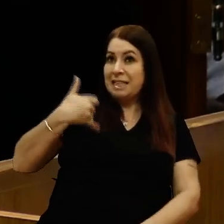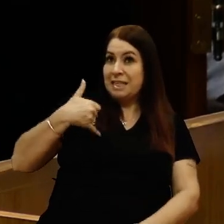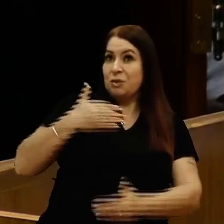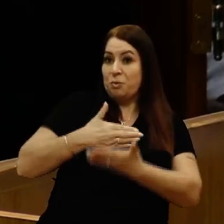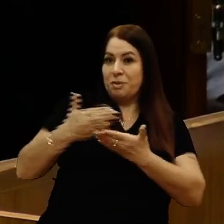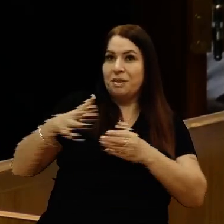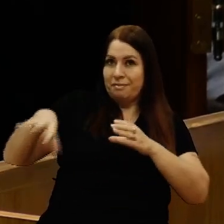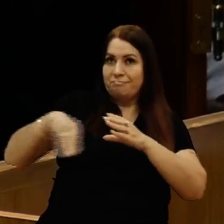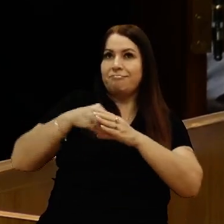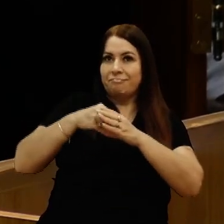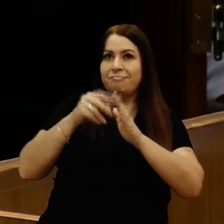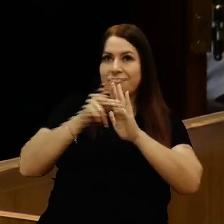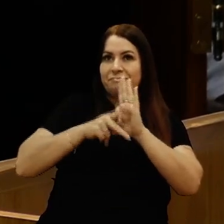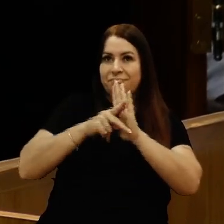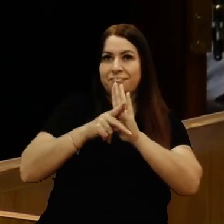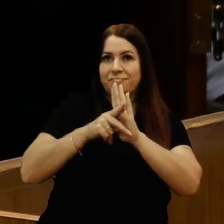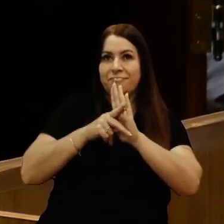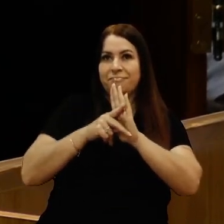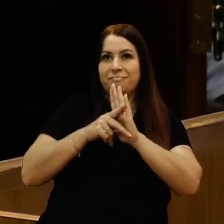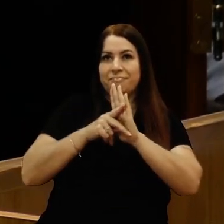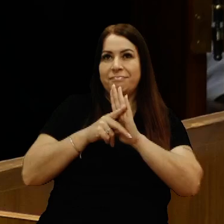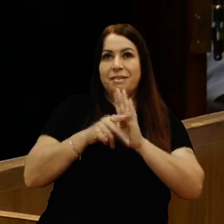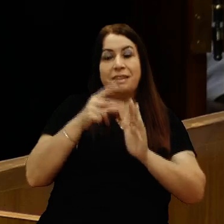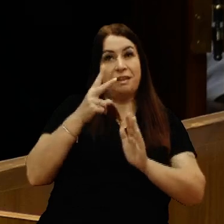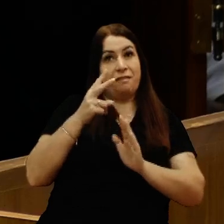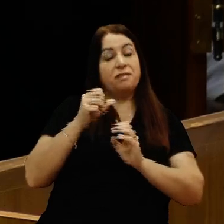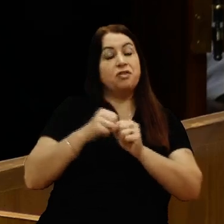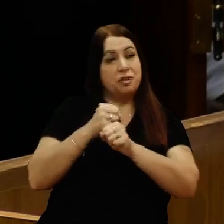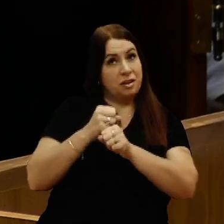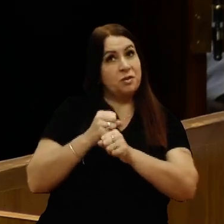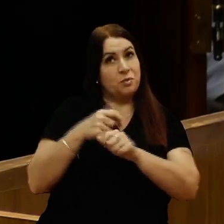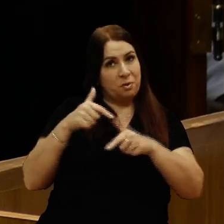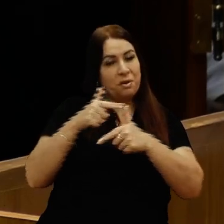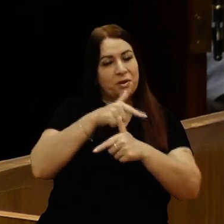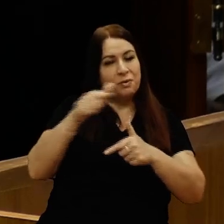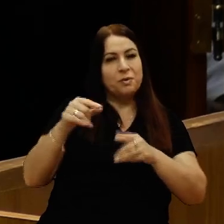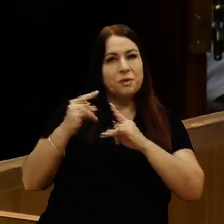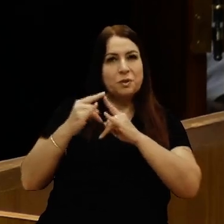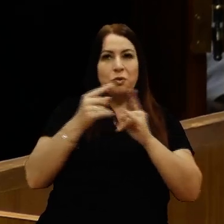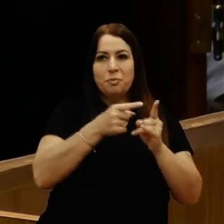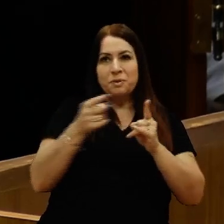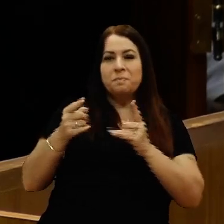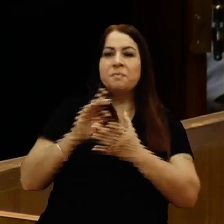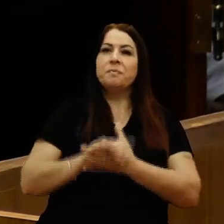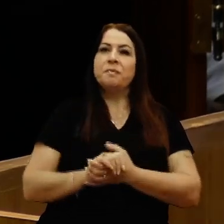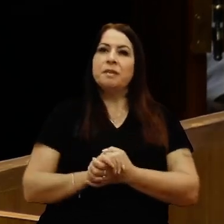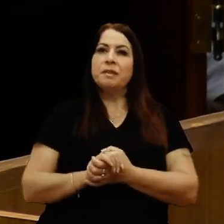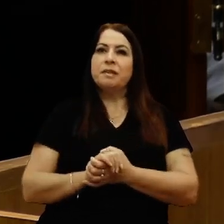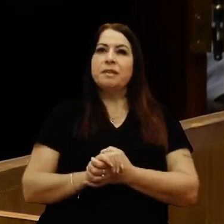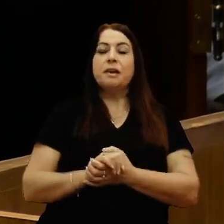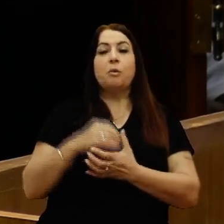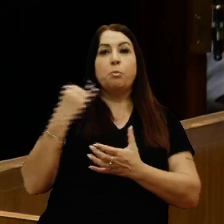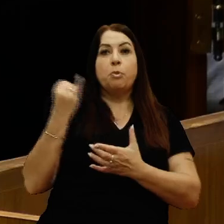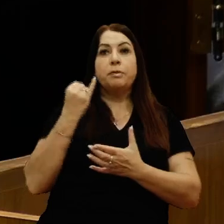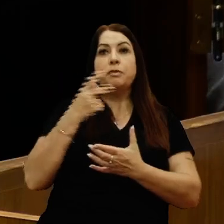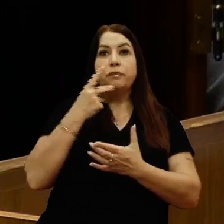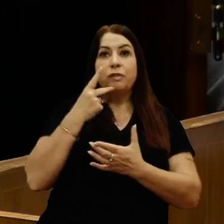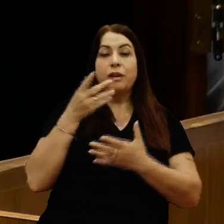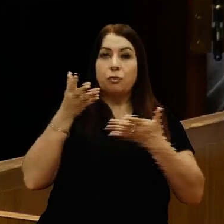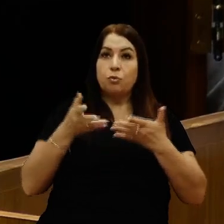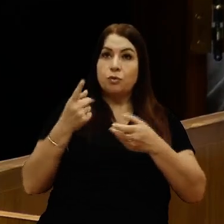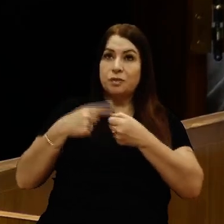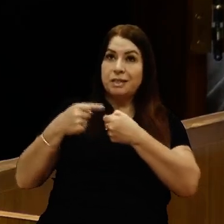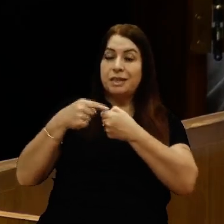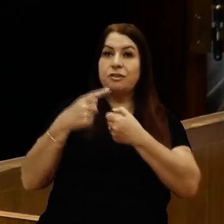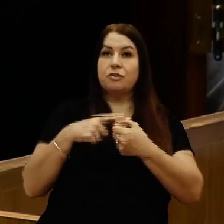faço parte desse projeto, então já são aí praticamente 20 anos atuando nesses clubes. E acho que é importante citar, hoje na cidade